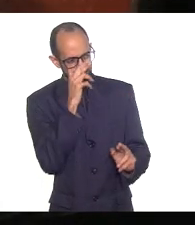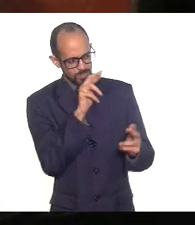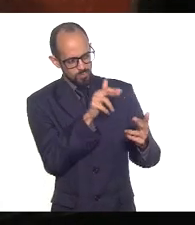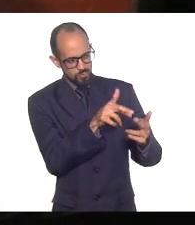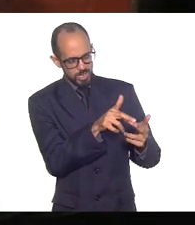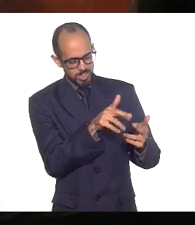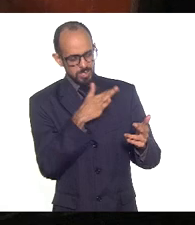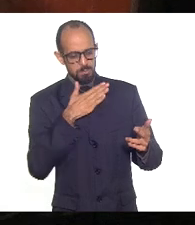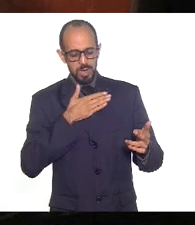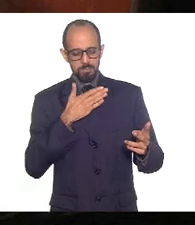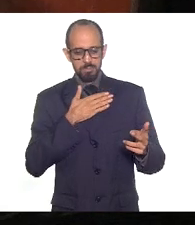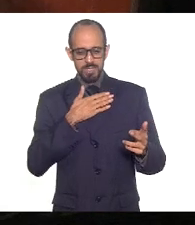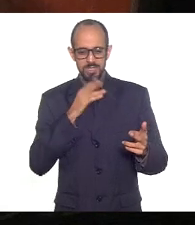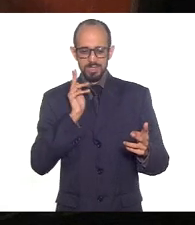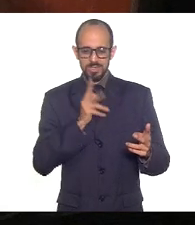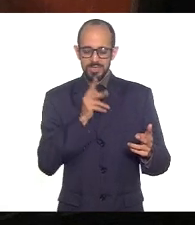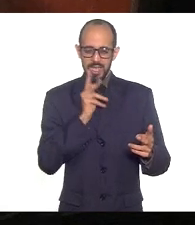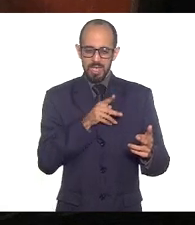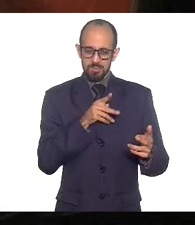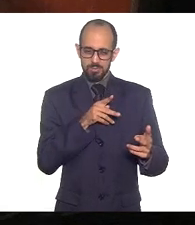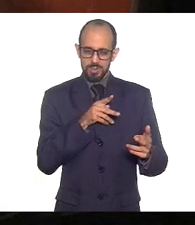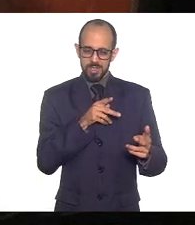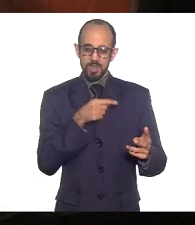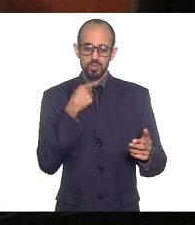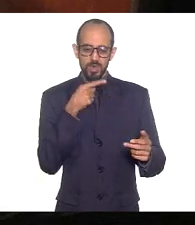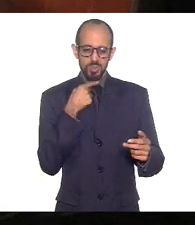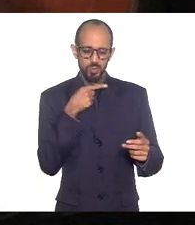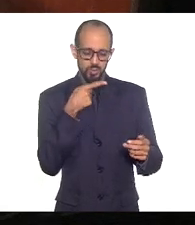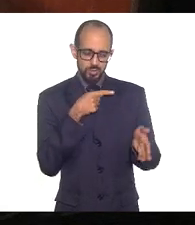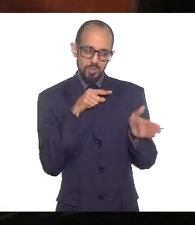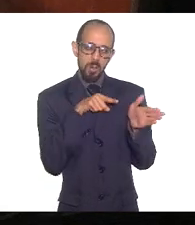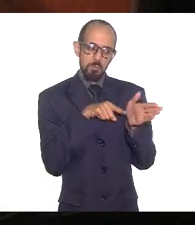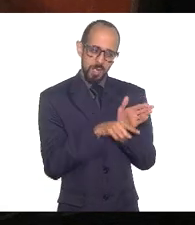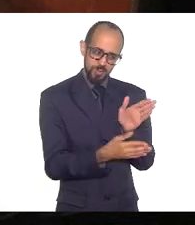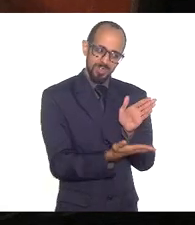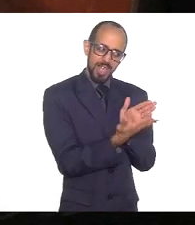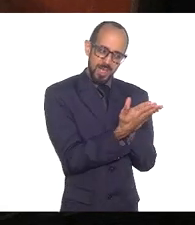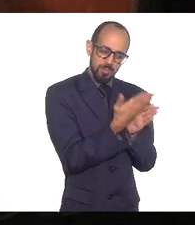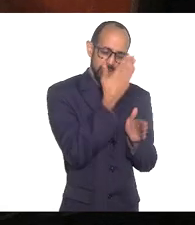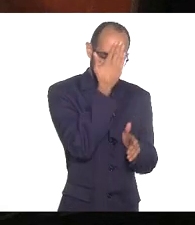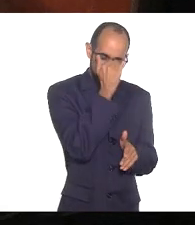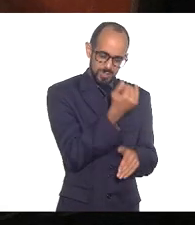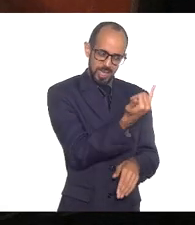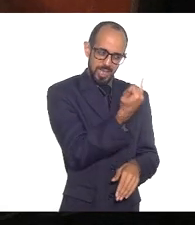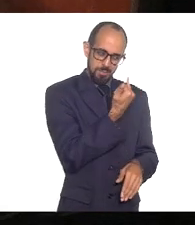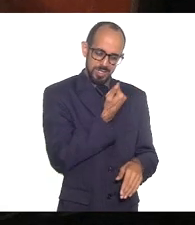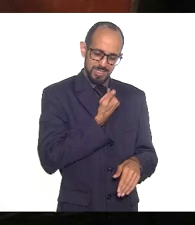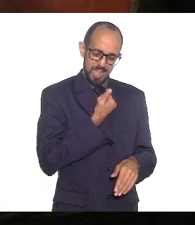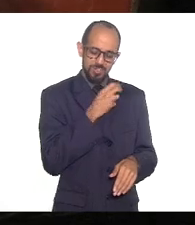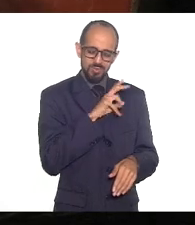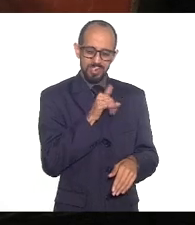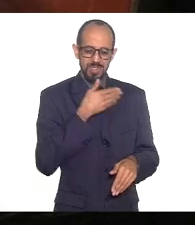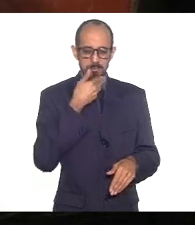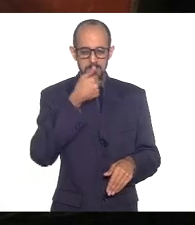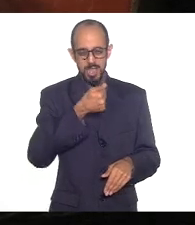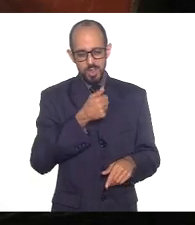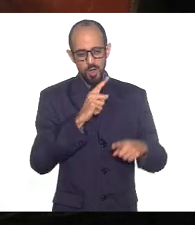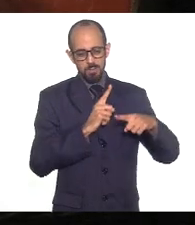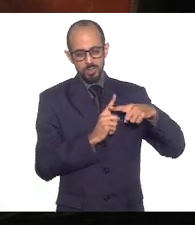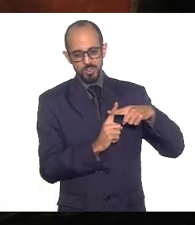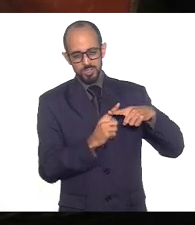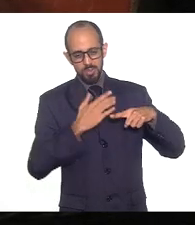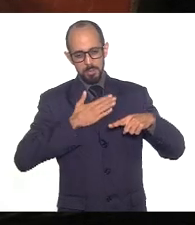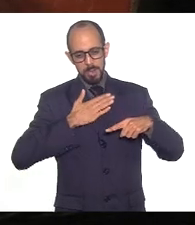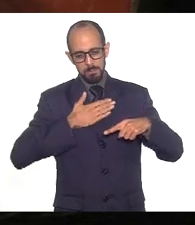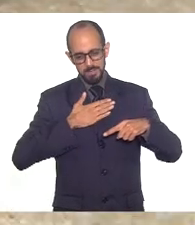e eu sempre que possível tiver dúvida eu vou sempre buscar o Senhor porque eu sei que a mensagem vai sempre vim da melhor forma positiva